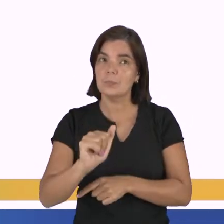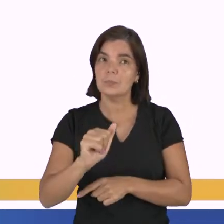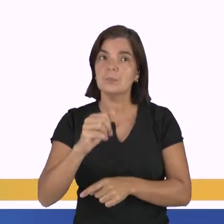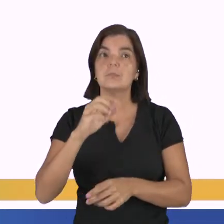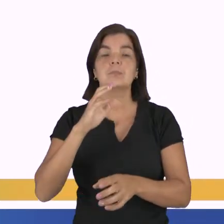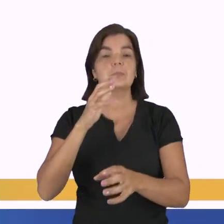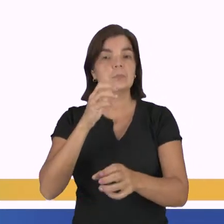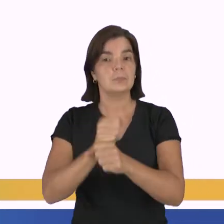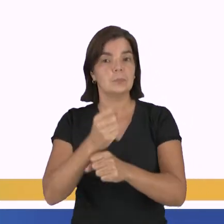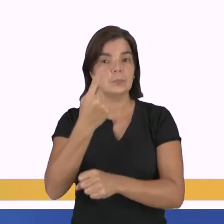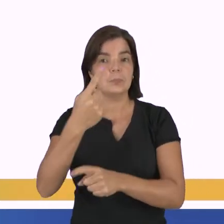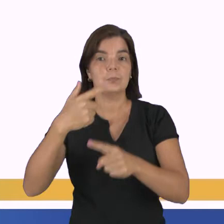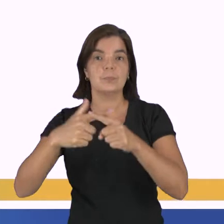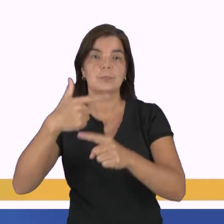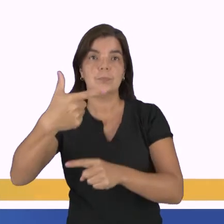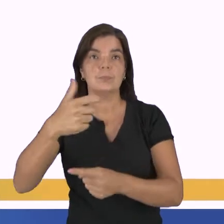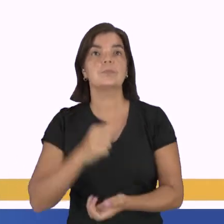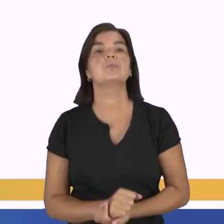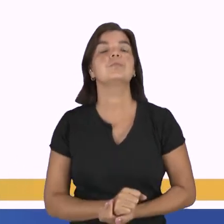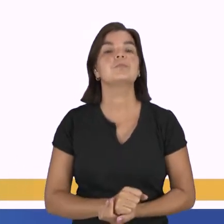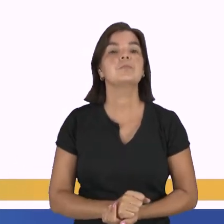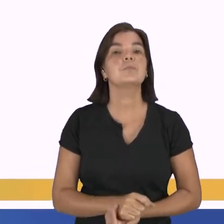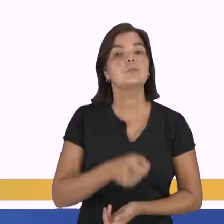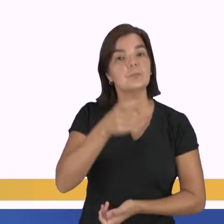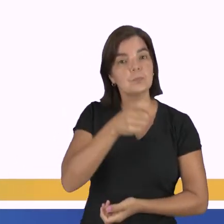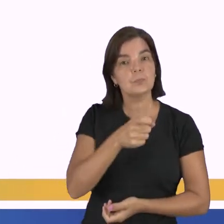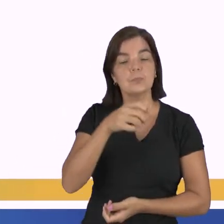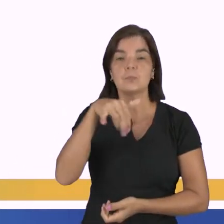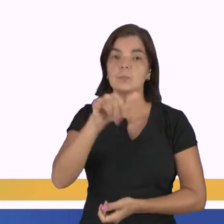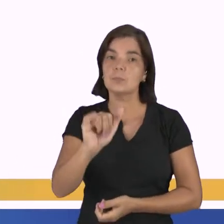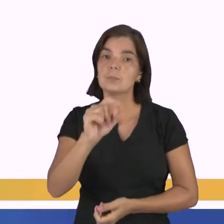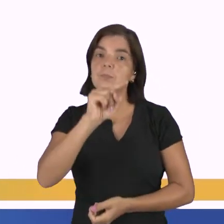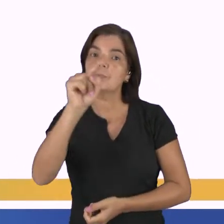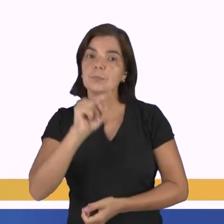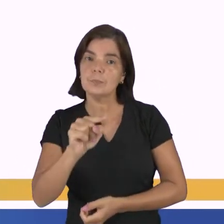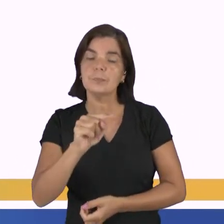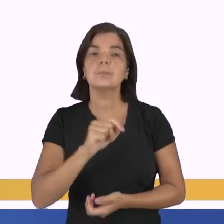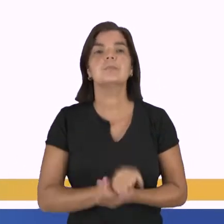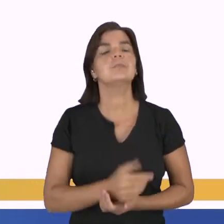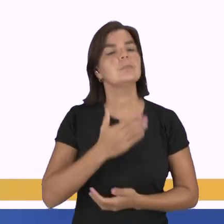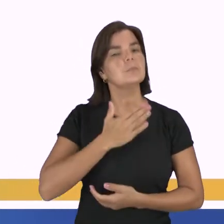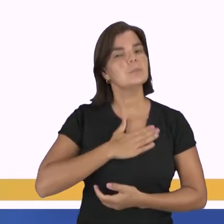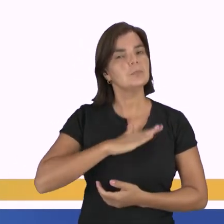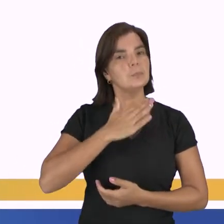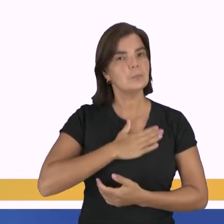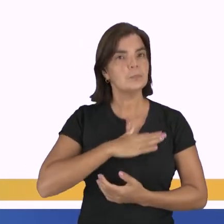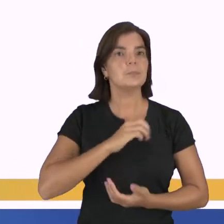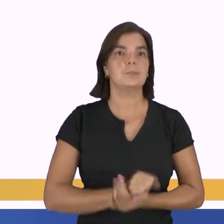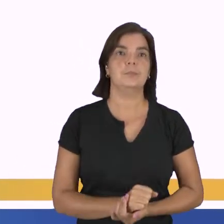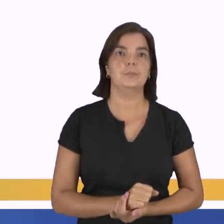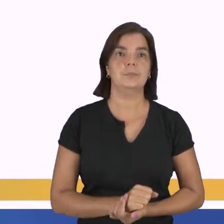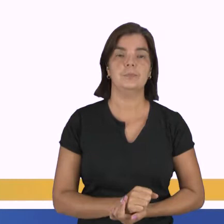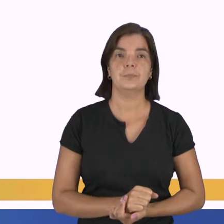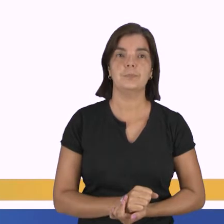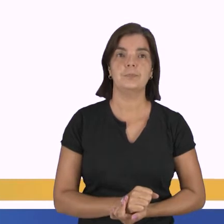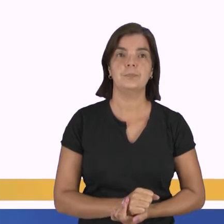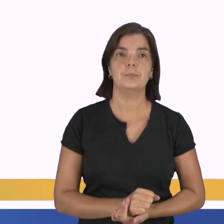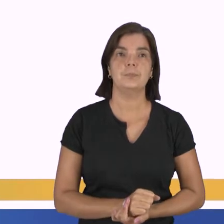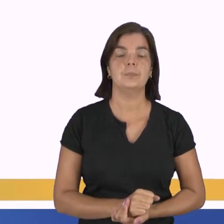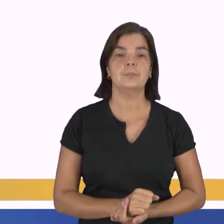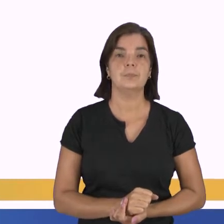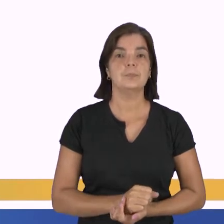porque eu quero calcular justamente quem o x ou y e o z então eu vou com calma aqui ó cê 12